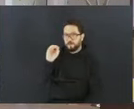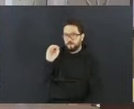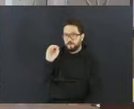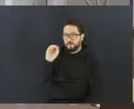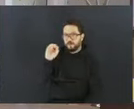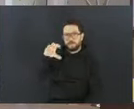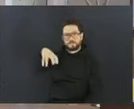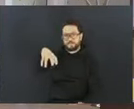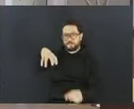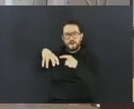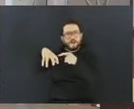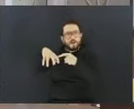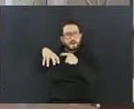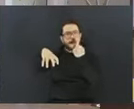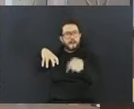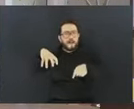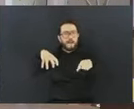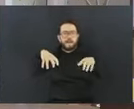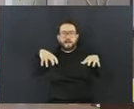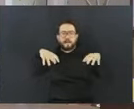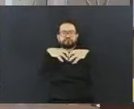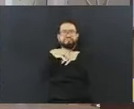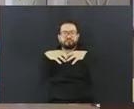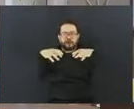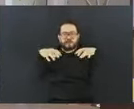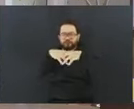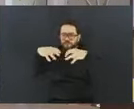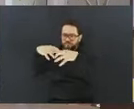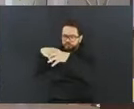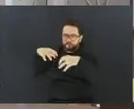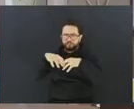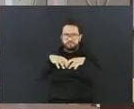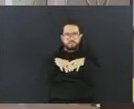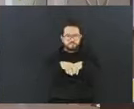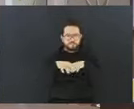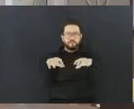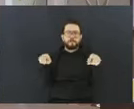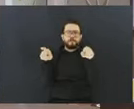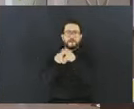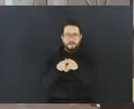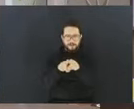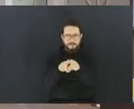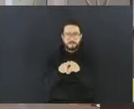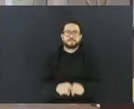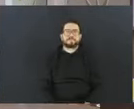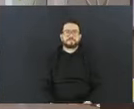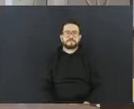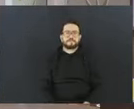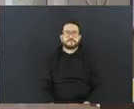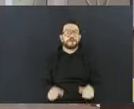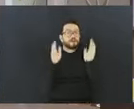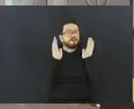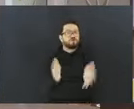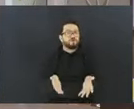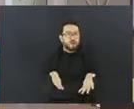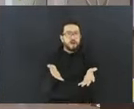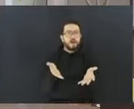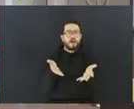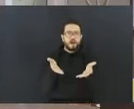demais órgãos, né, do Estado. Estivemos lá presentes, né, fizemos várias